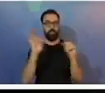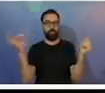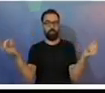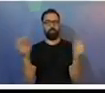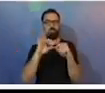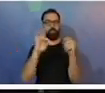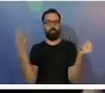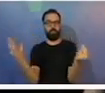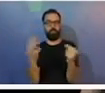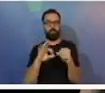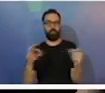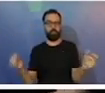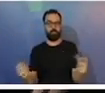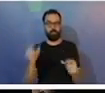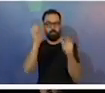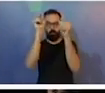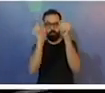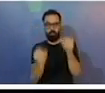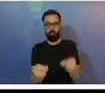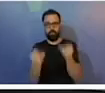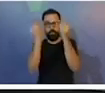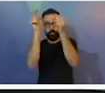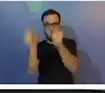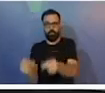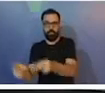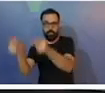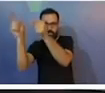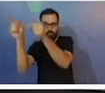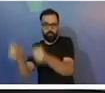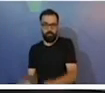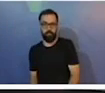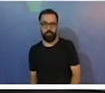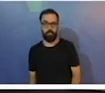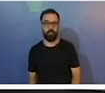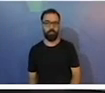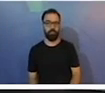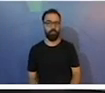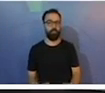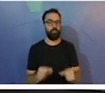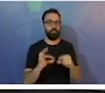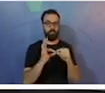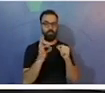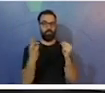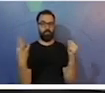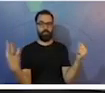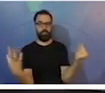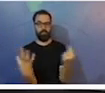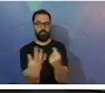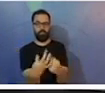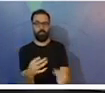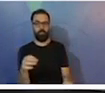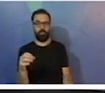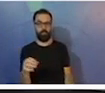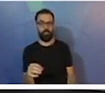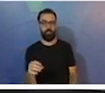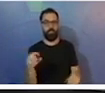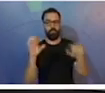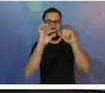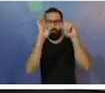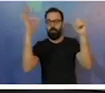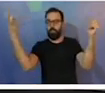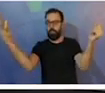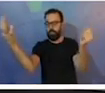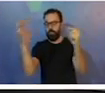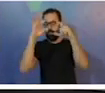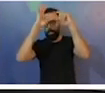além daquelas que estudamos? Quer dizer, além da linha do Equador, dos trópicos,